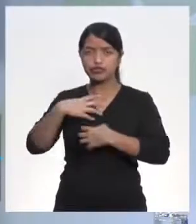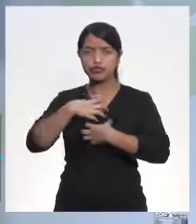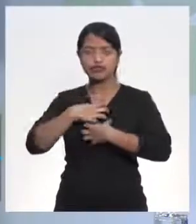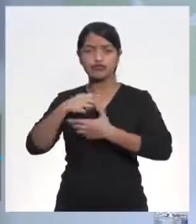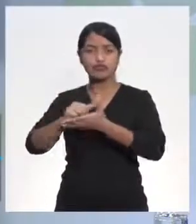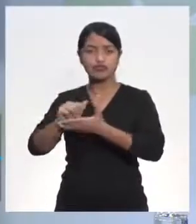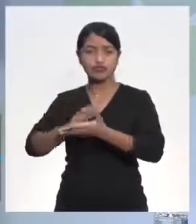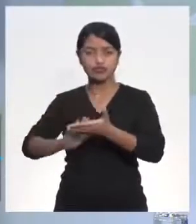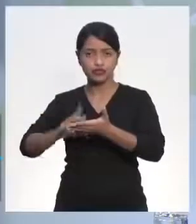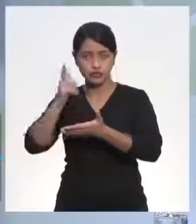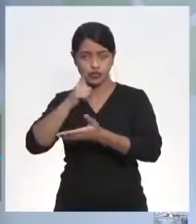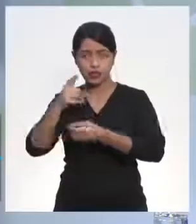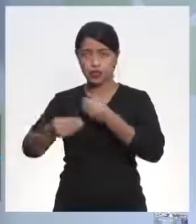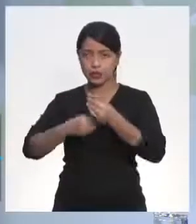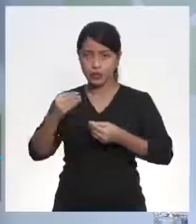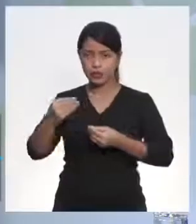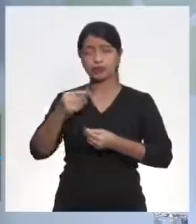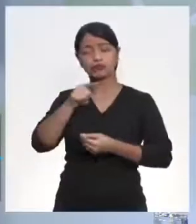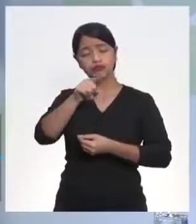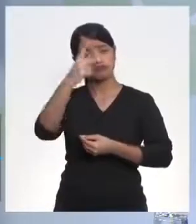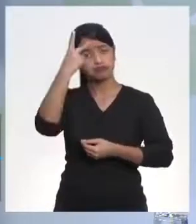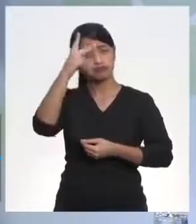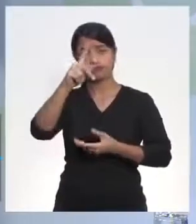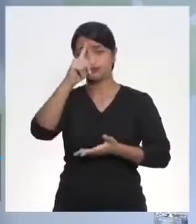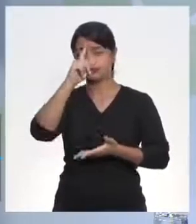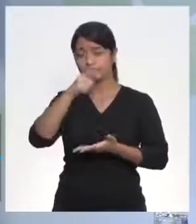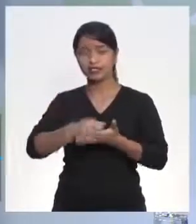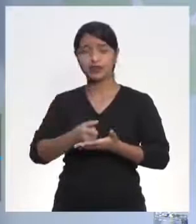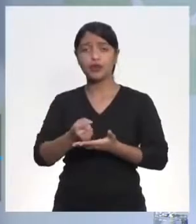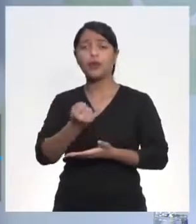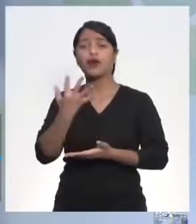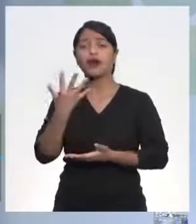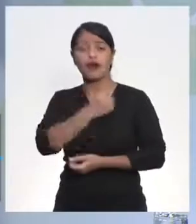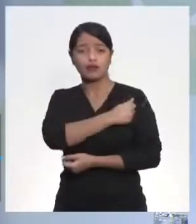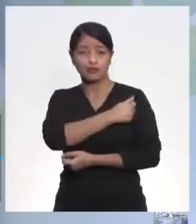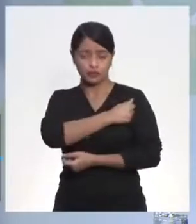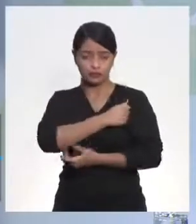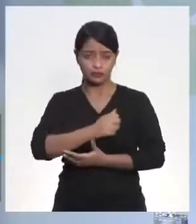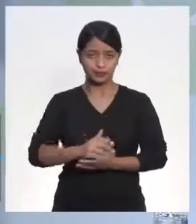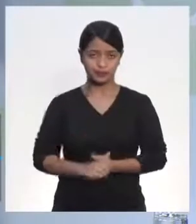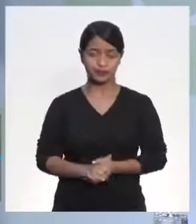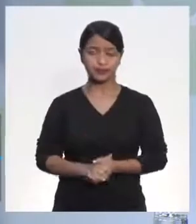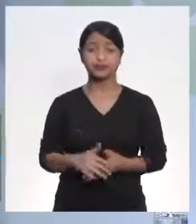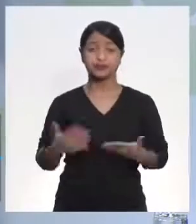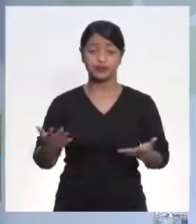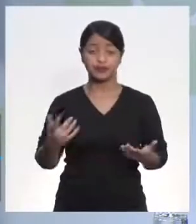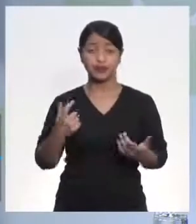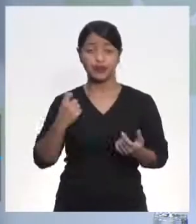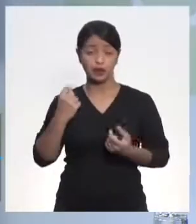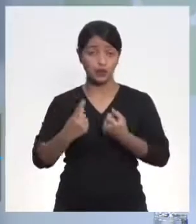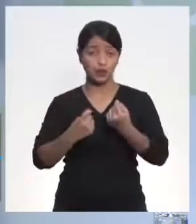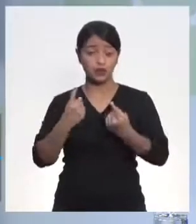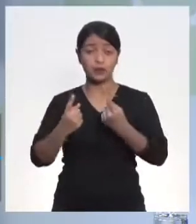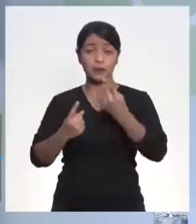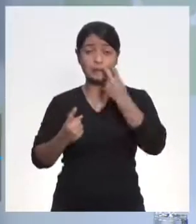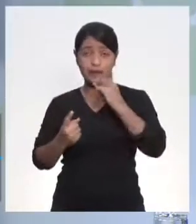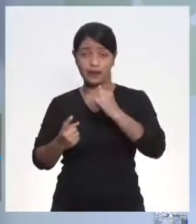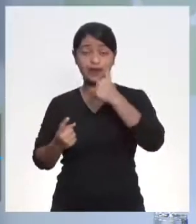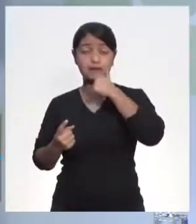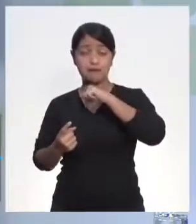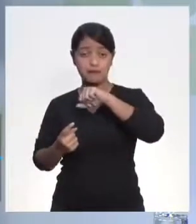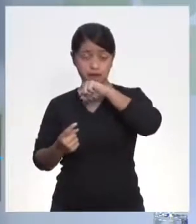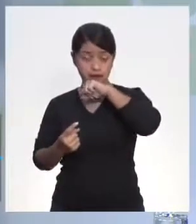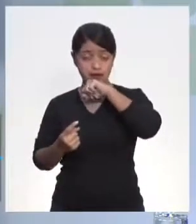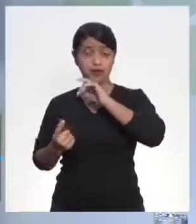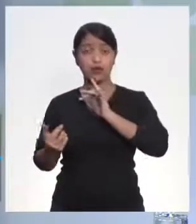administrar essa parte. E como nós comentamos, inclusive, com alguns pais, inclusive, me chamaram,